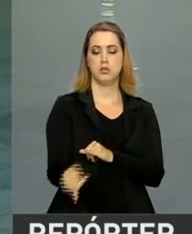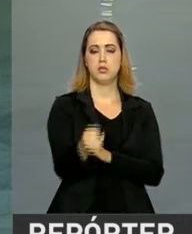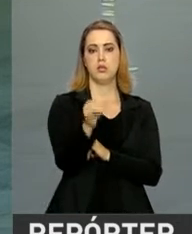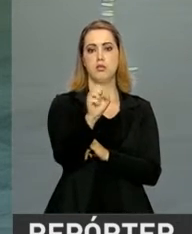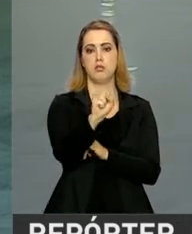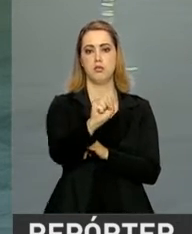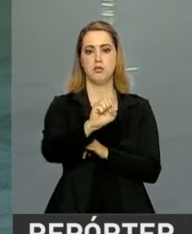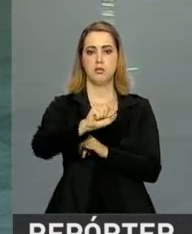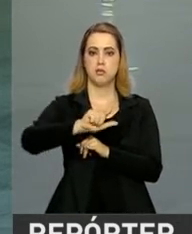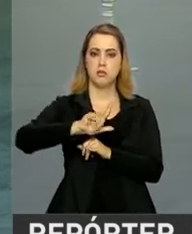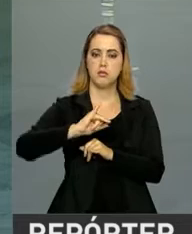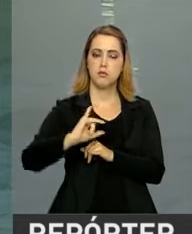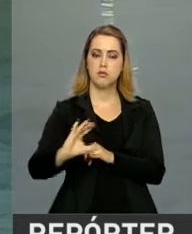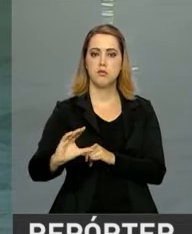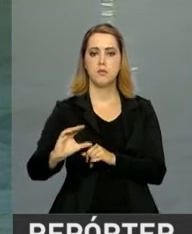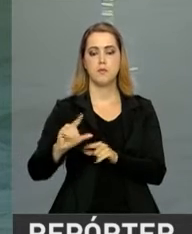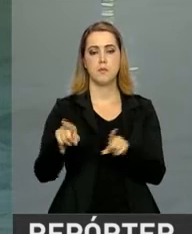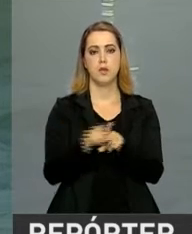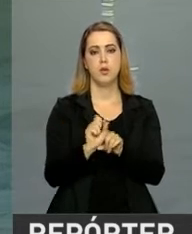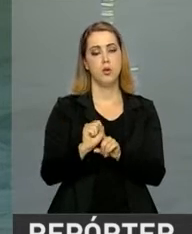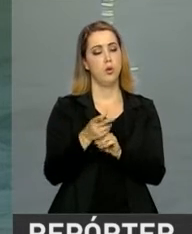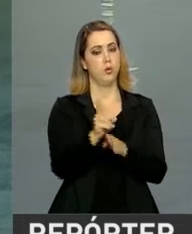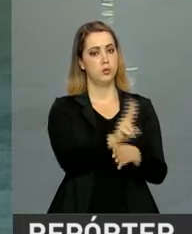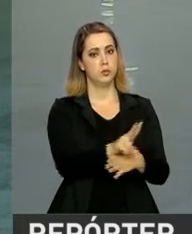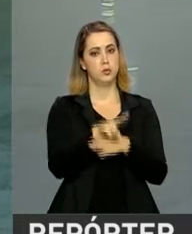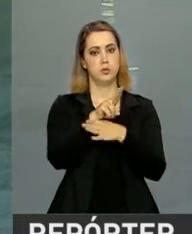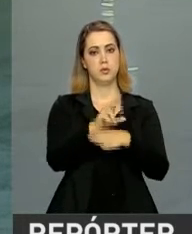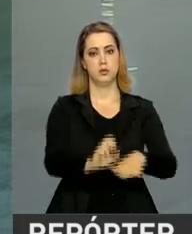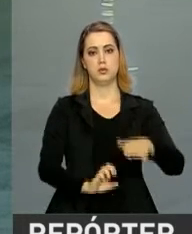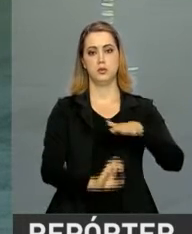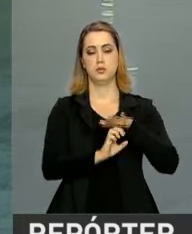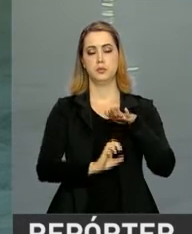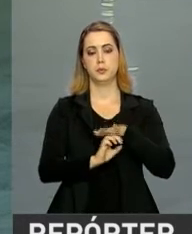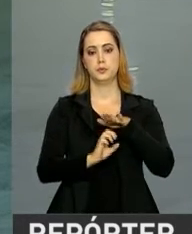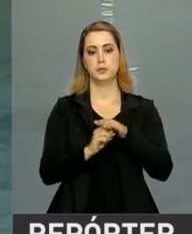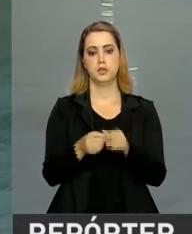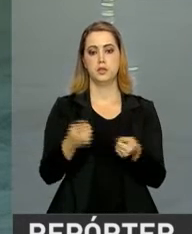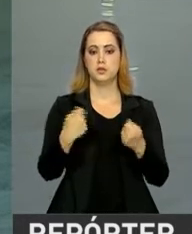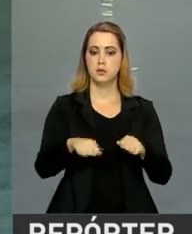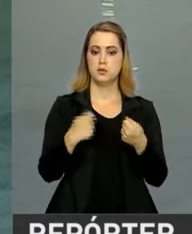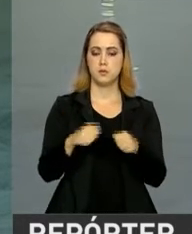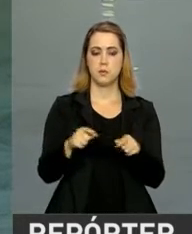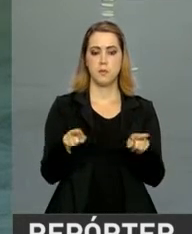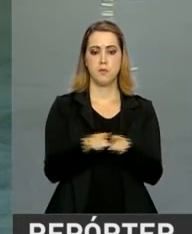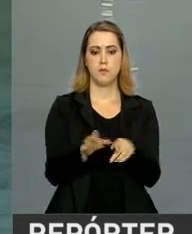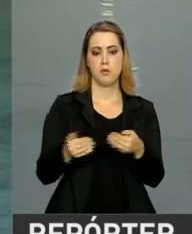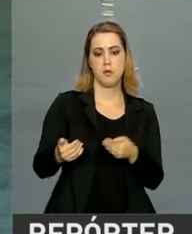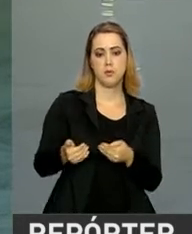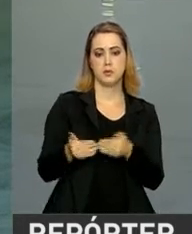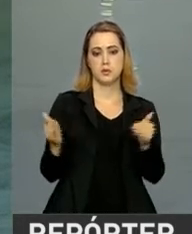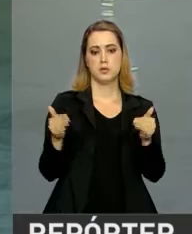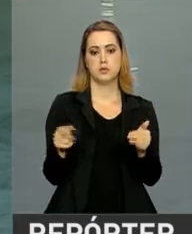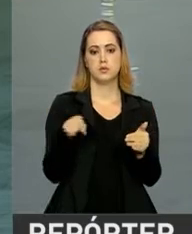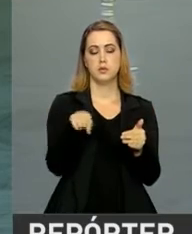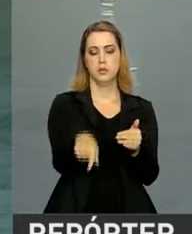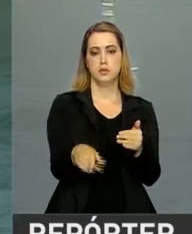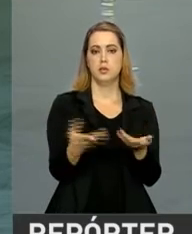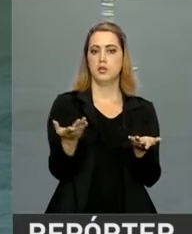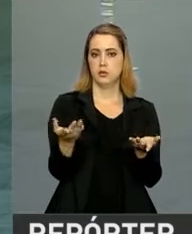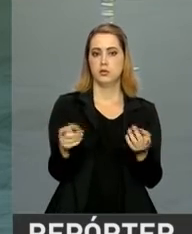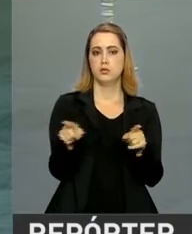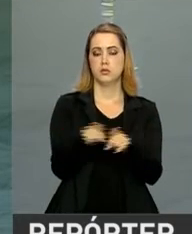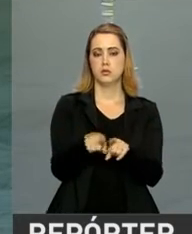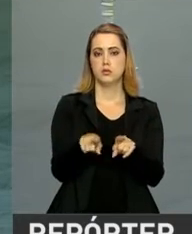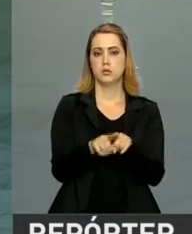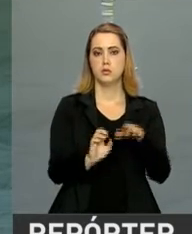ou mesmo empréstimo que o empresário possa vir a fazer uma instituição financeira para ampliar o seu negócio também vai ter